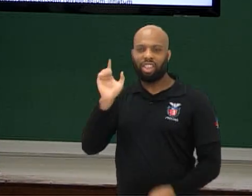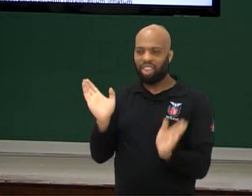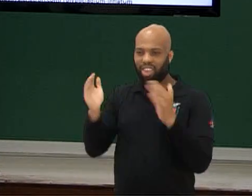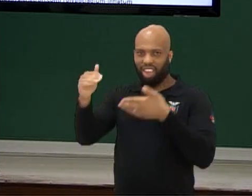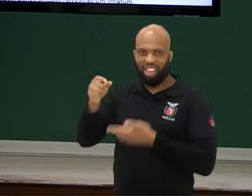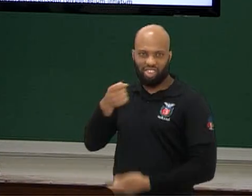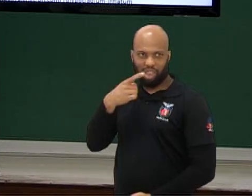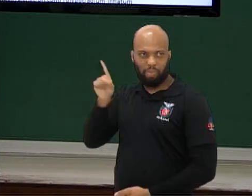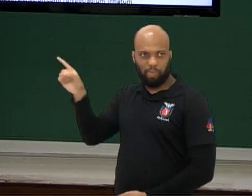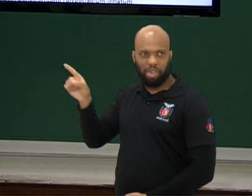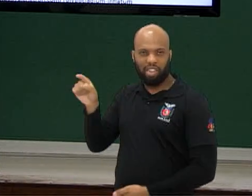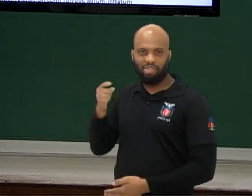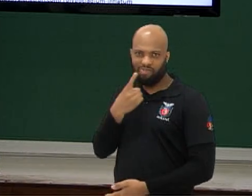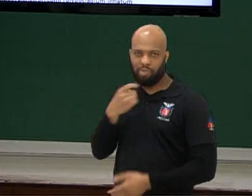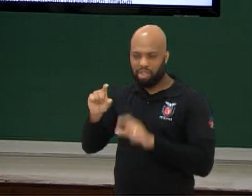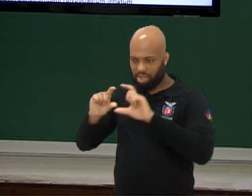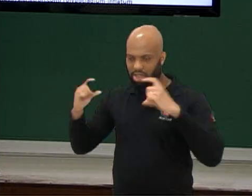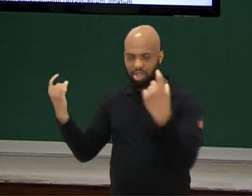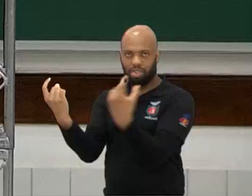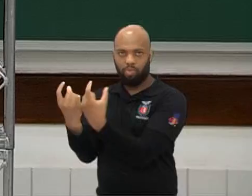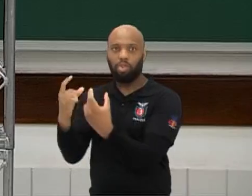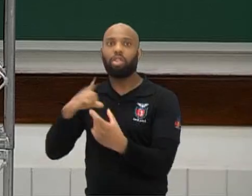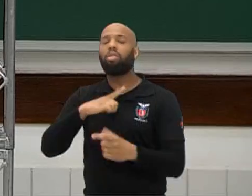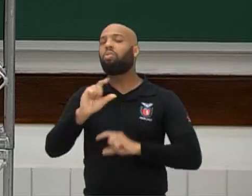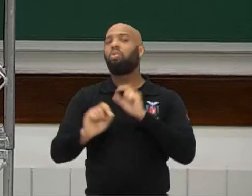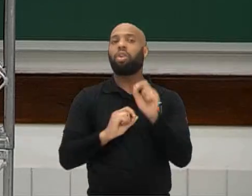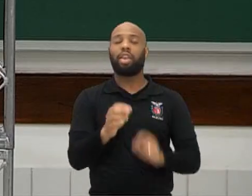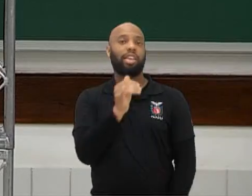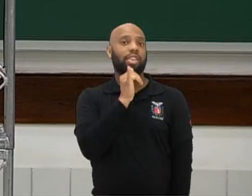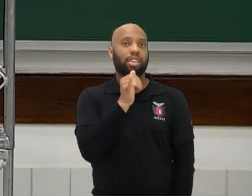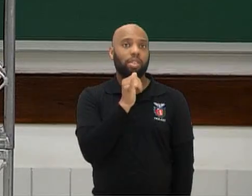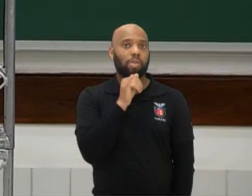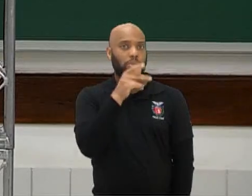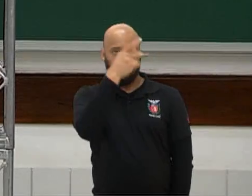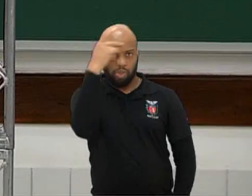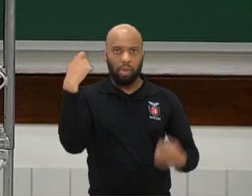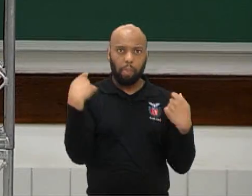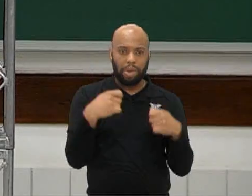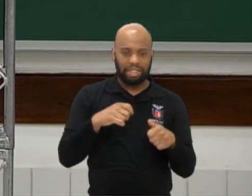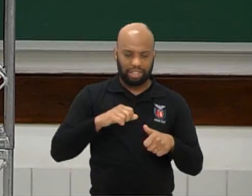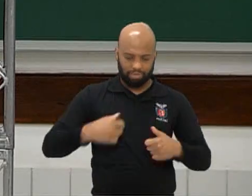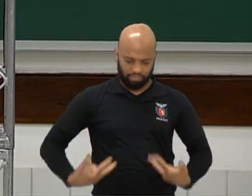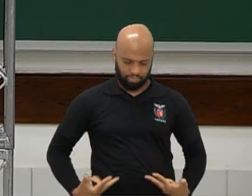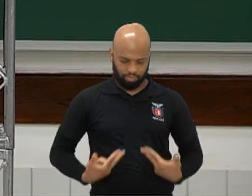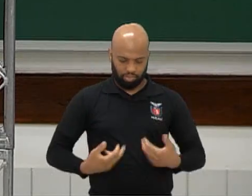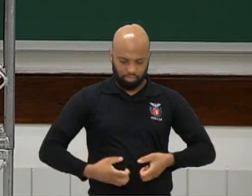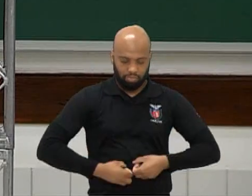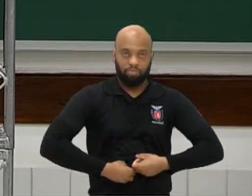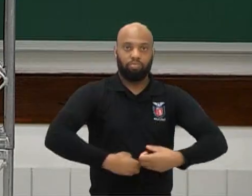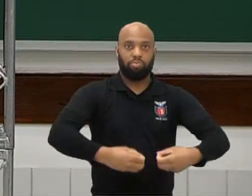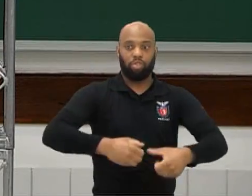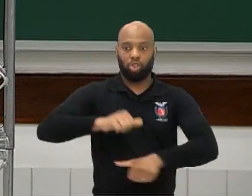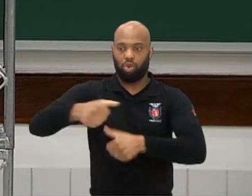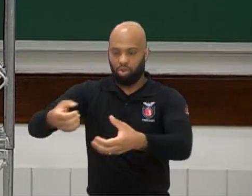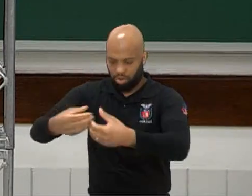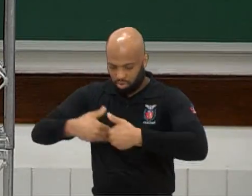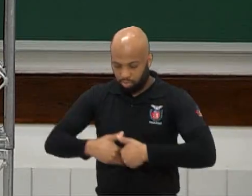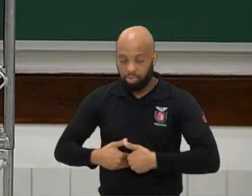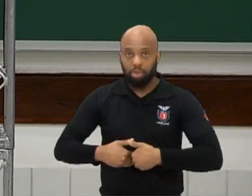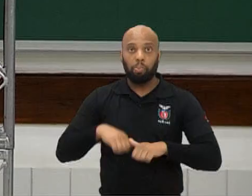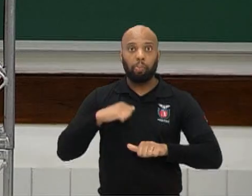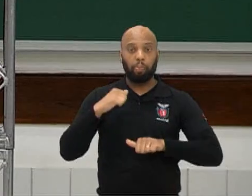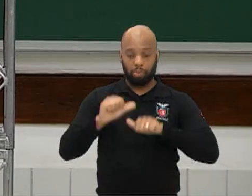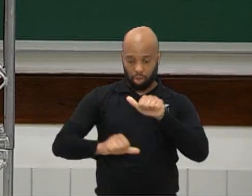como imunossupressor. O que é isso? Quando uma pessoa precisa de um transplante de órgão, algum órgão dela não funciona mais, ela